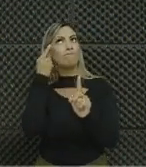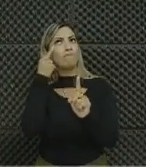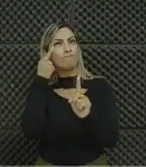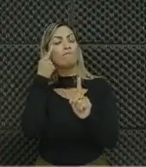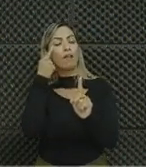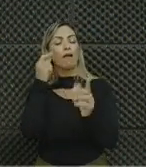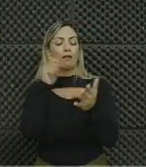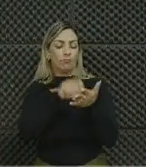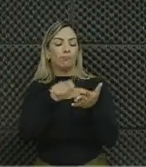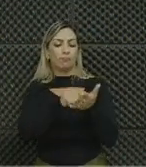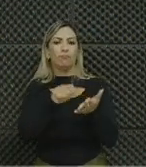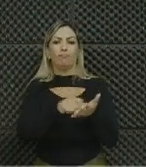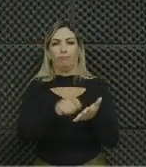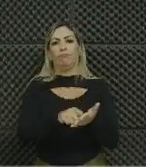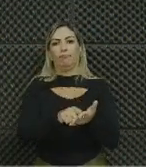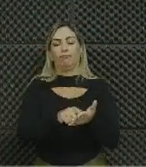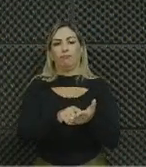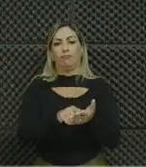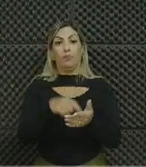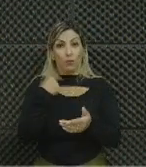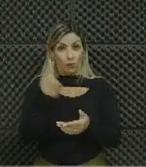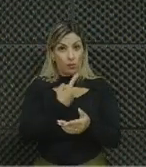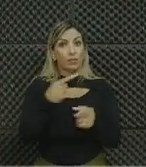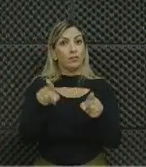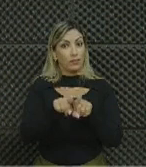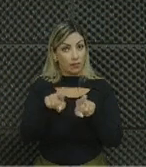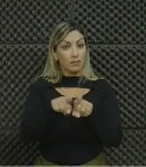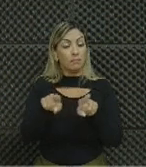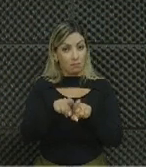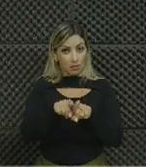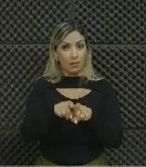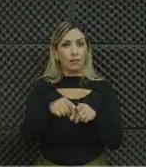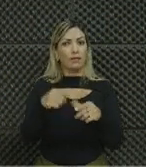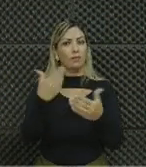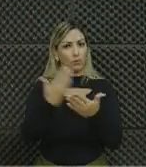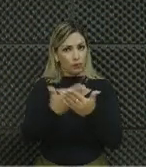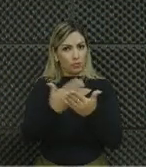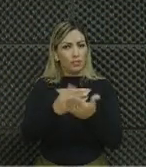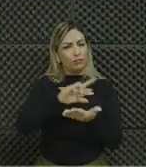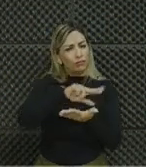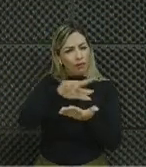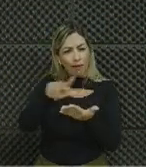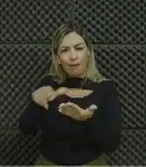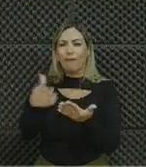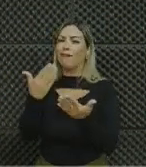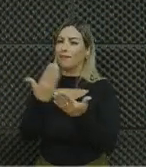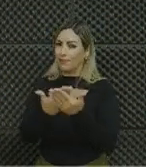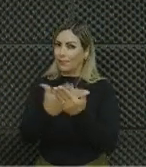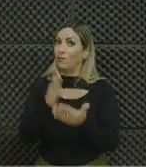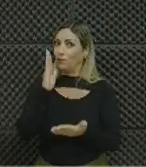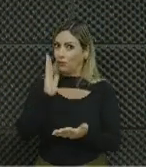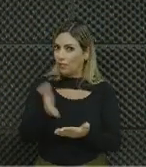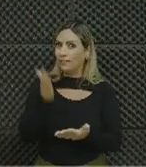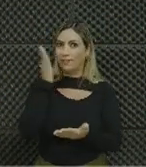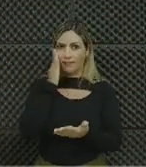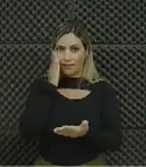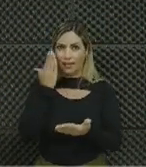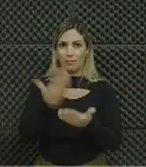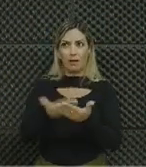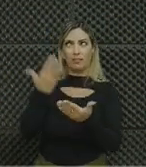bom? Nós também trabalhamos bastante isso em diversas aulas e principalmente